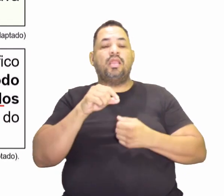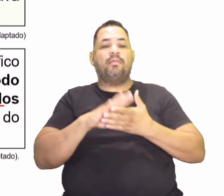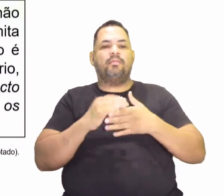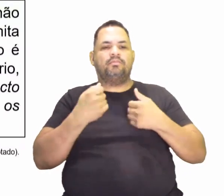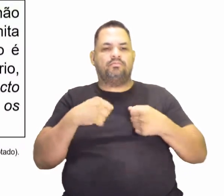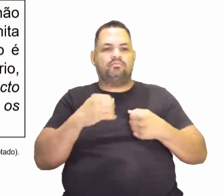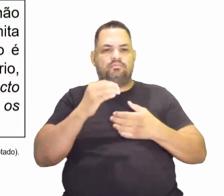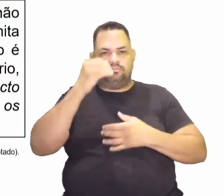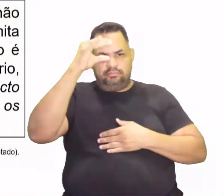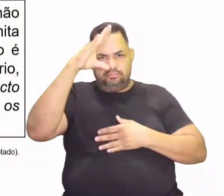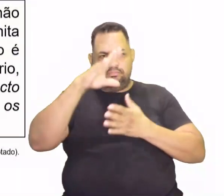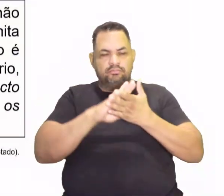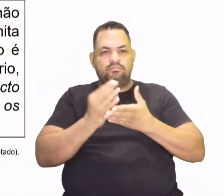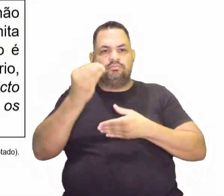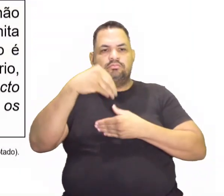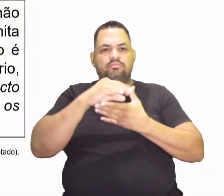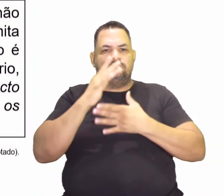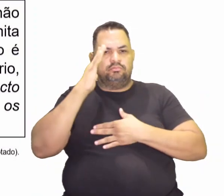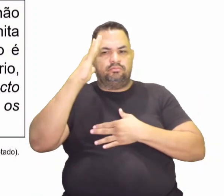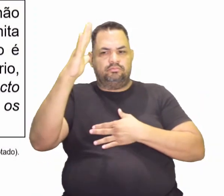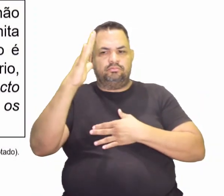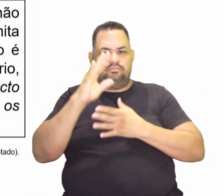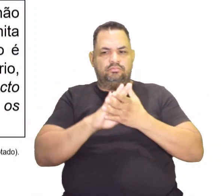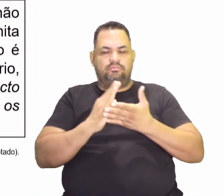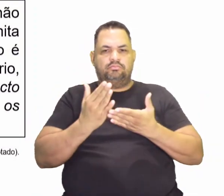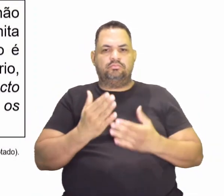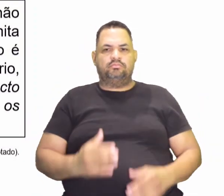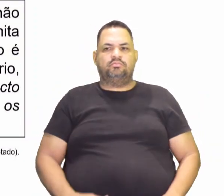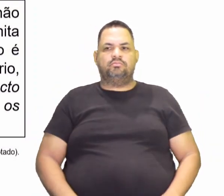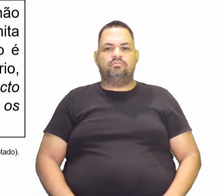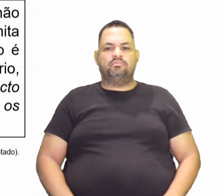conhecimento? Então, nessas teorias deles, é sim, né?